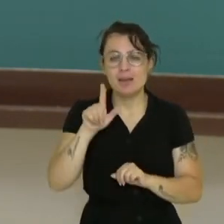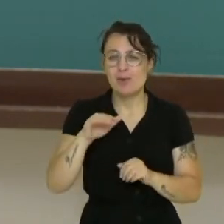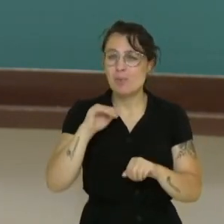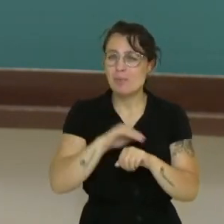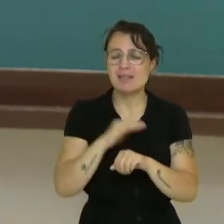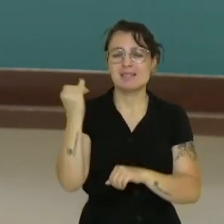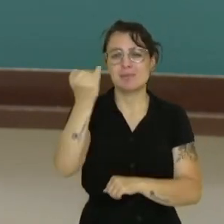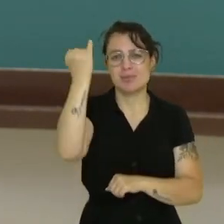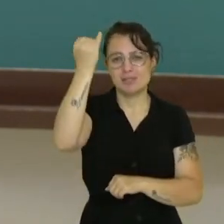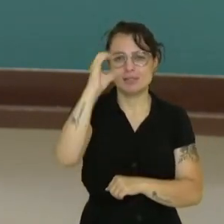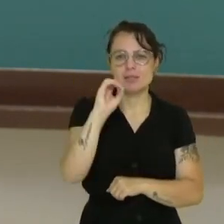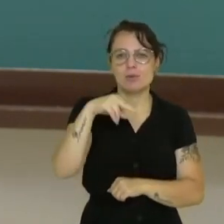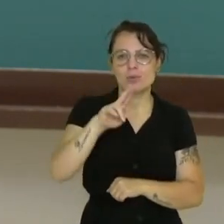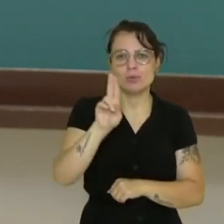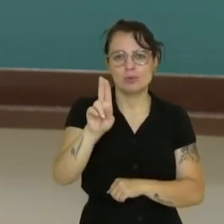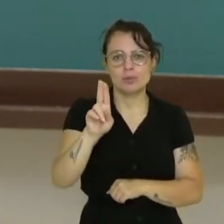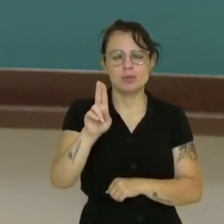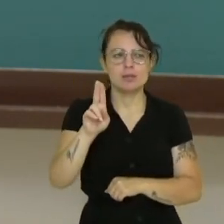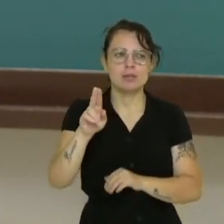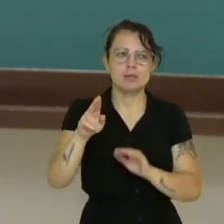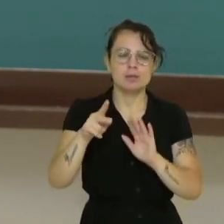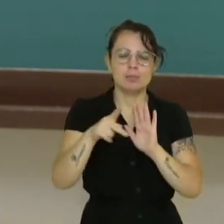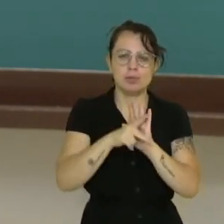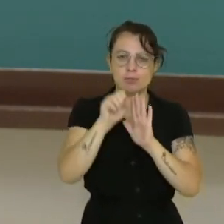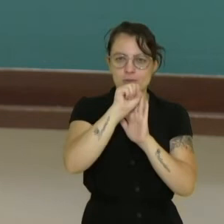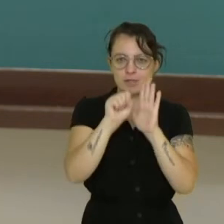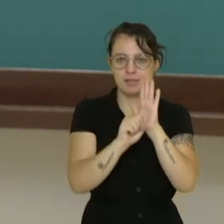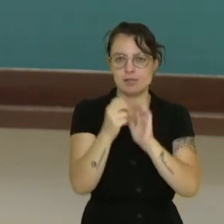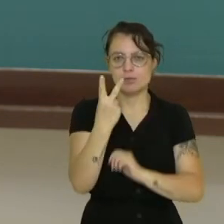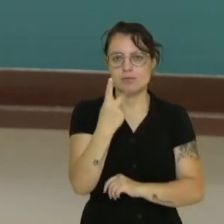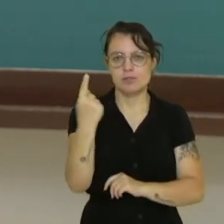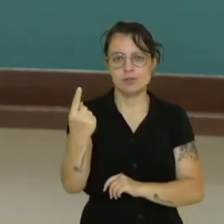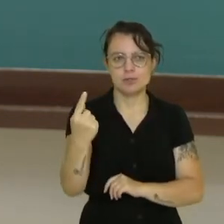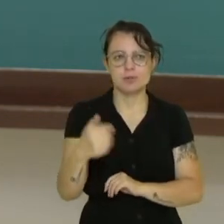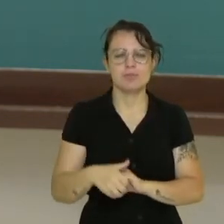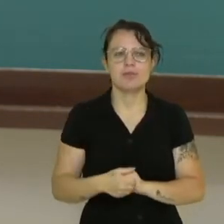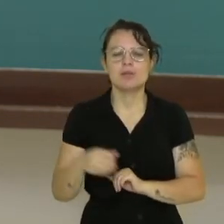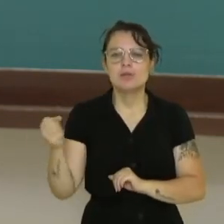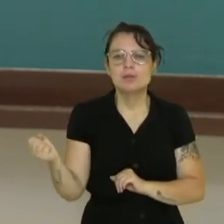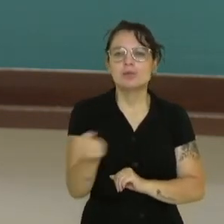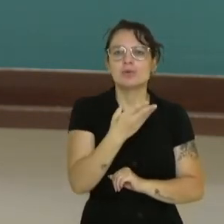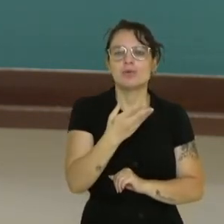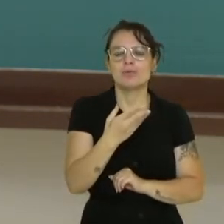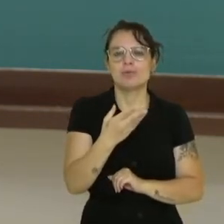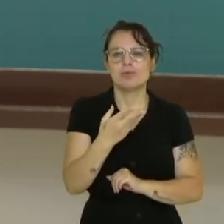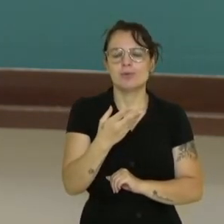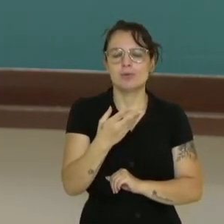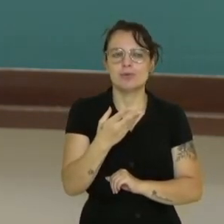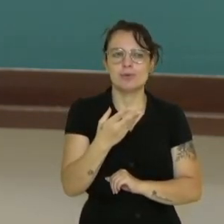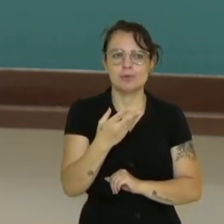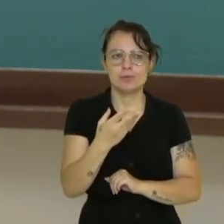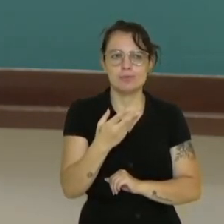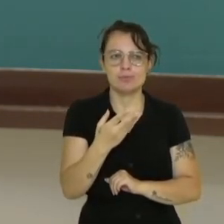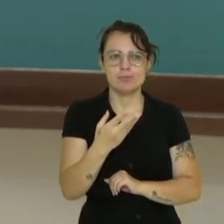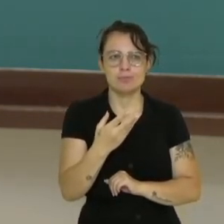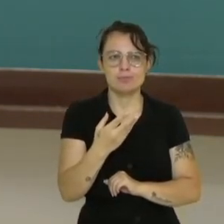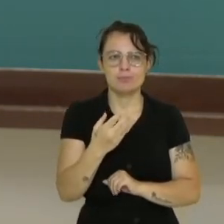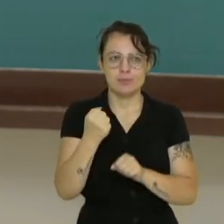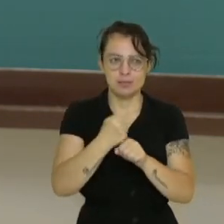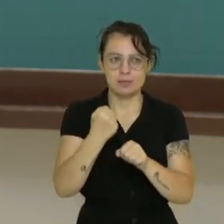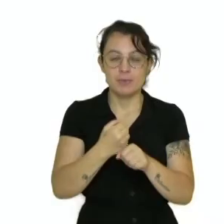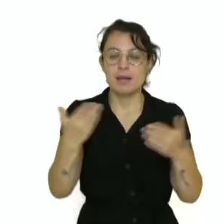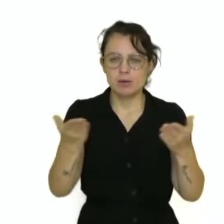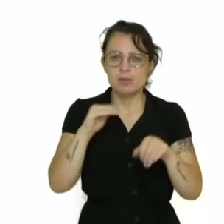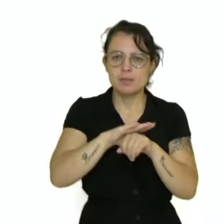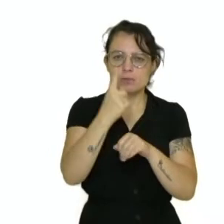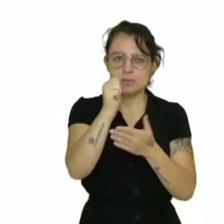fundamentais da ONU para o século XXI e o novo milênio também. Vamos para mais uma